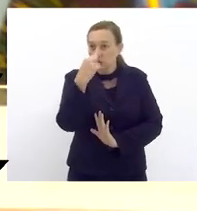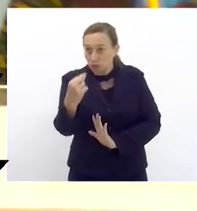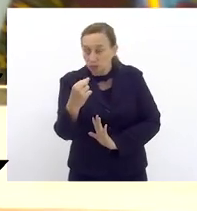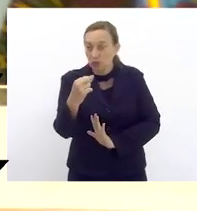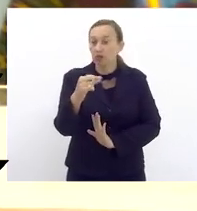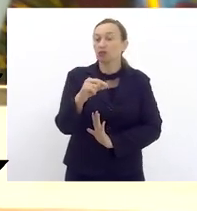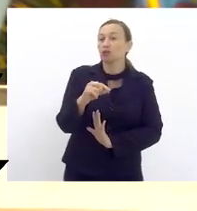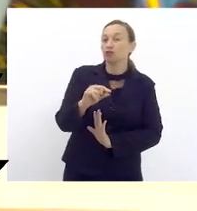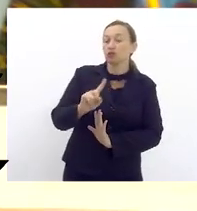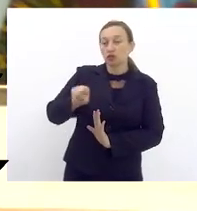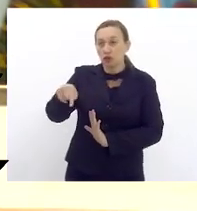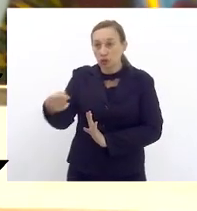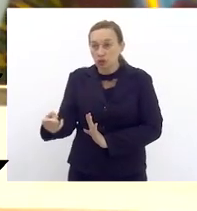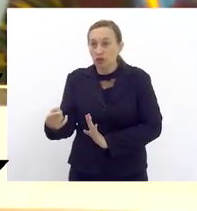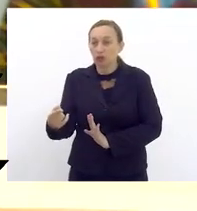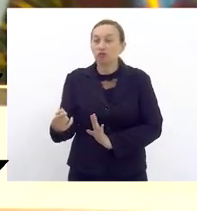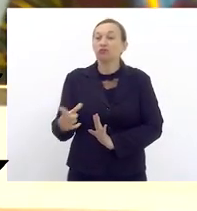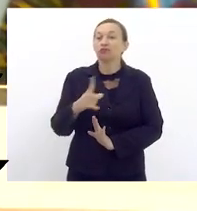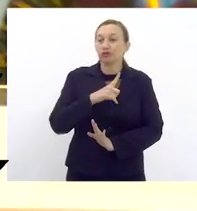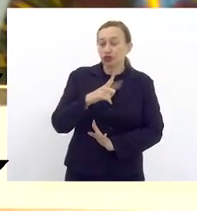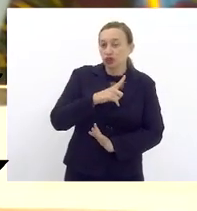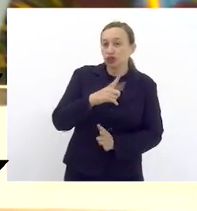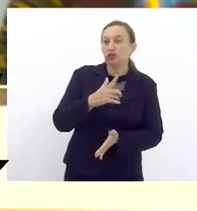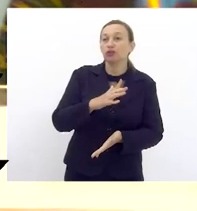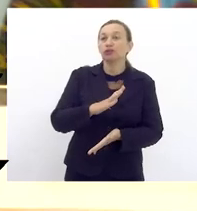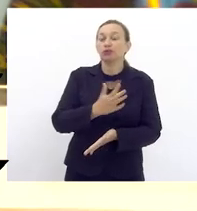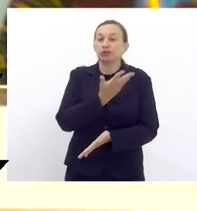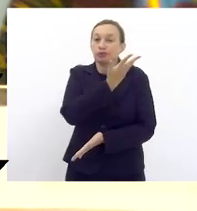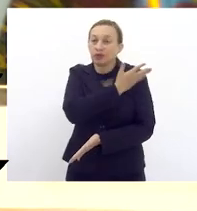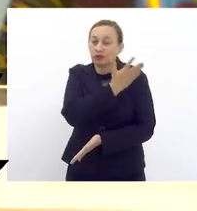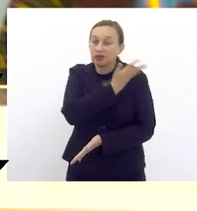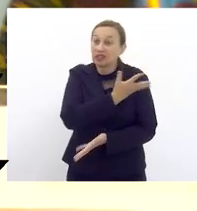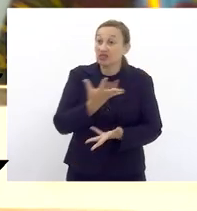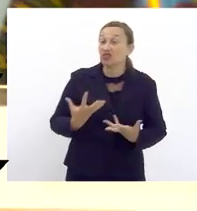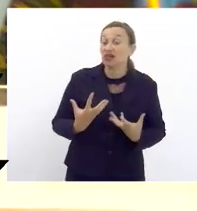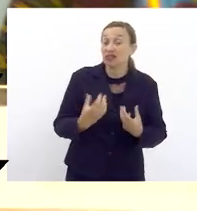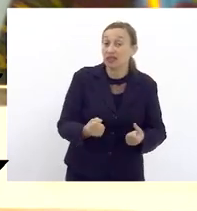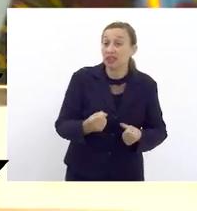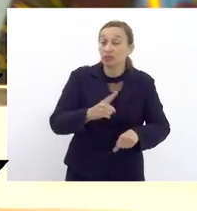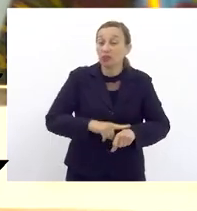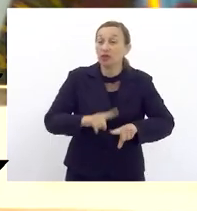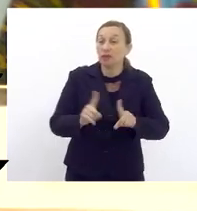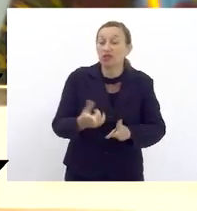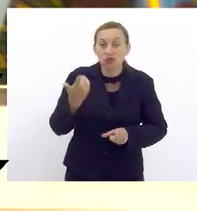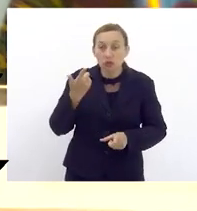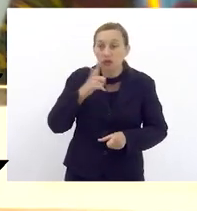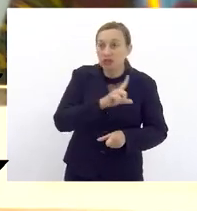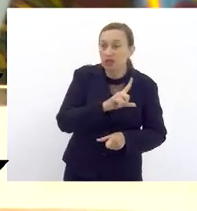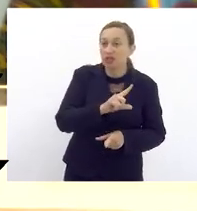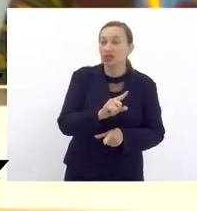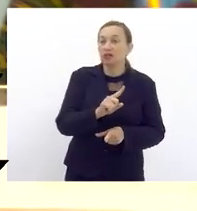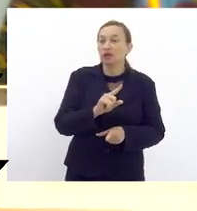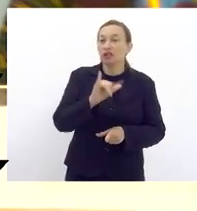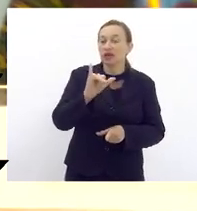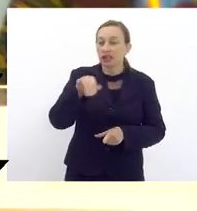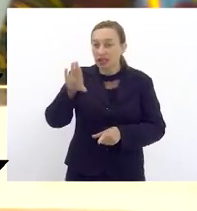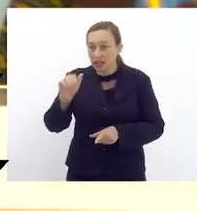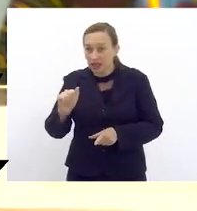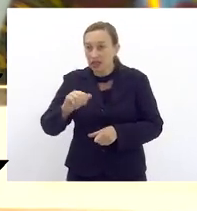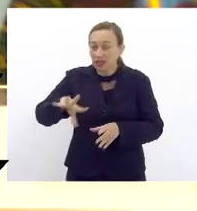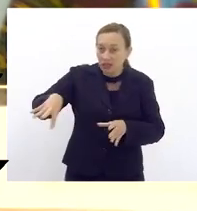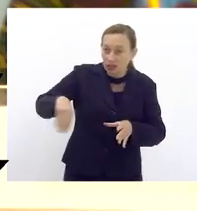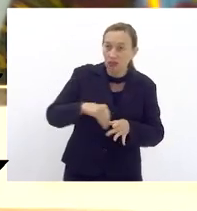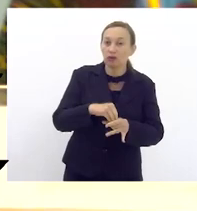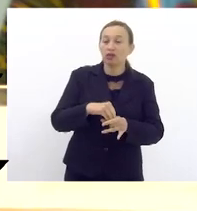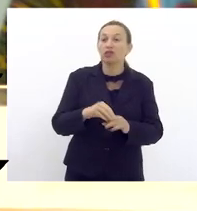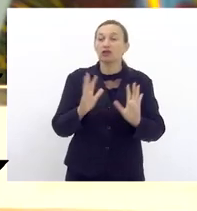religioso um preconceito na hora de aceitar mas a gente conseguiu fazer com que a wika tivesse no dia de